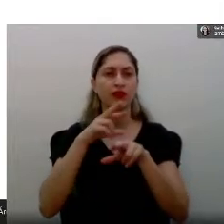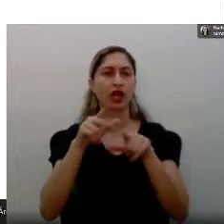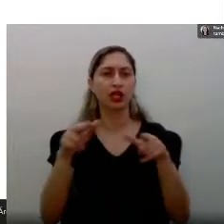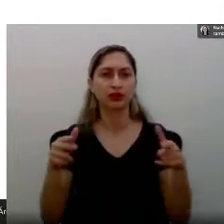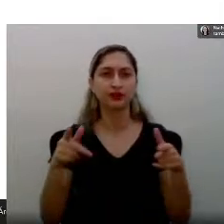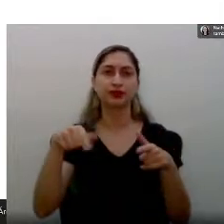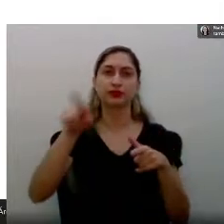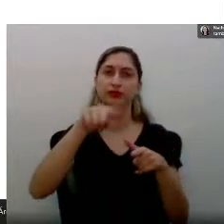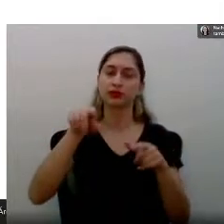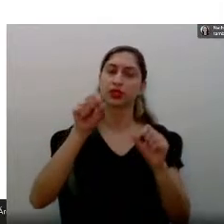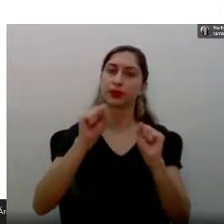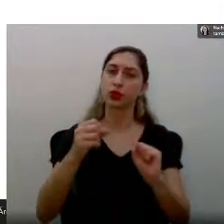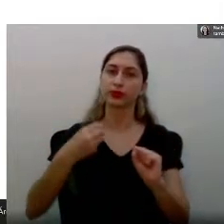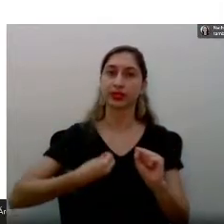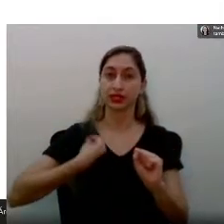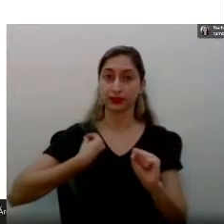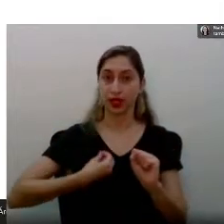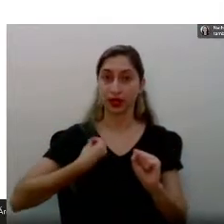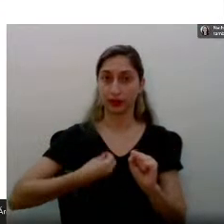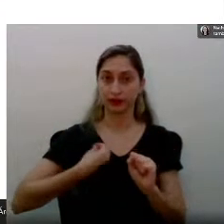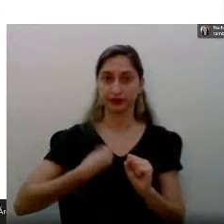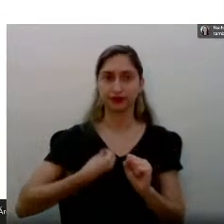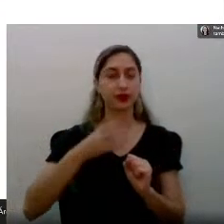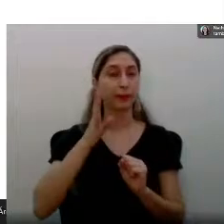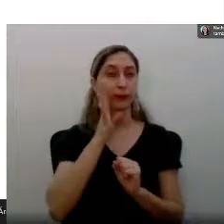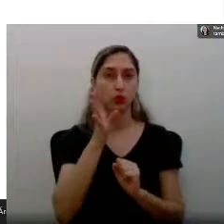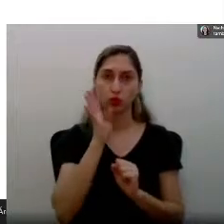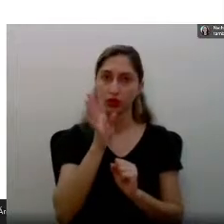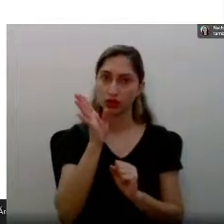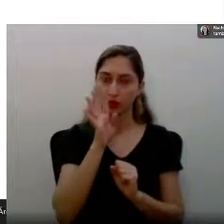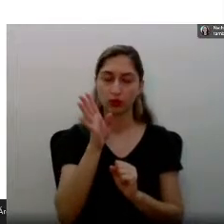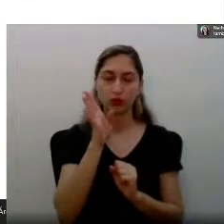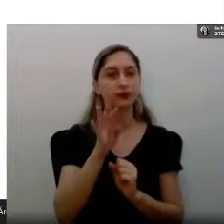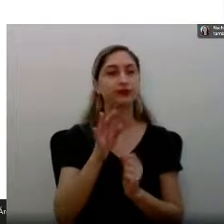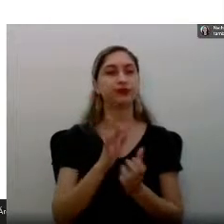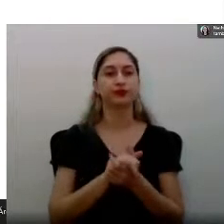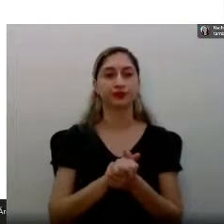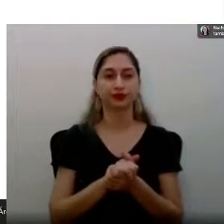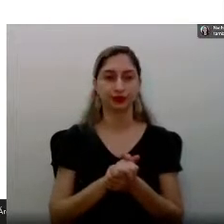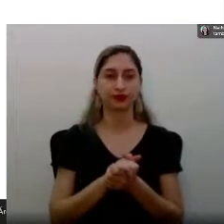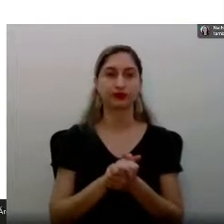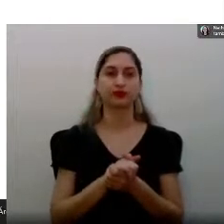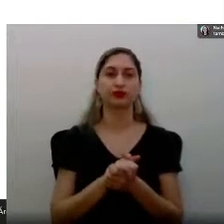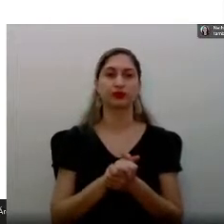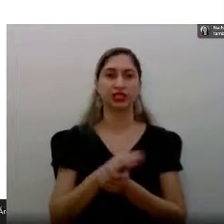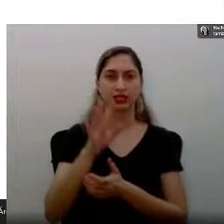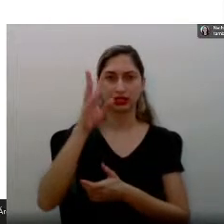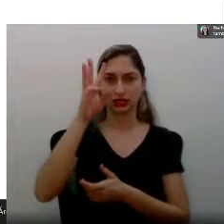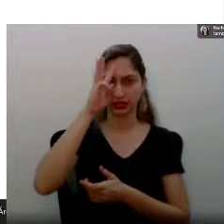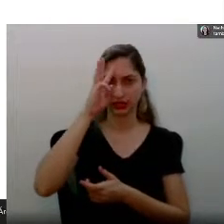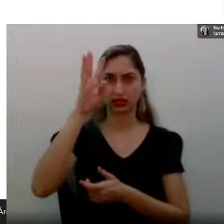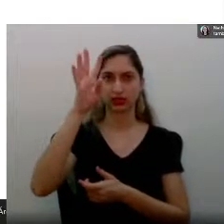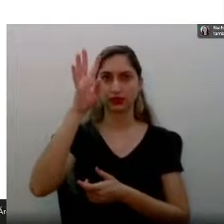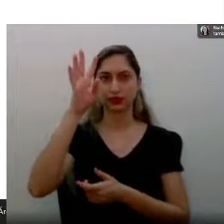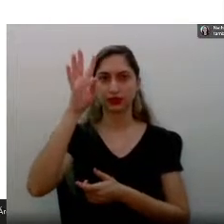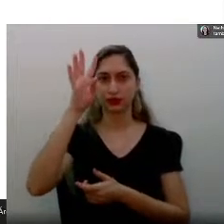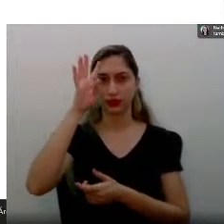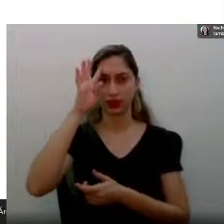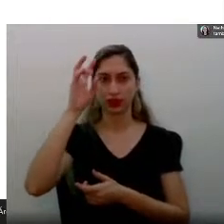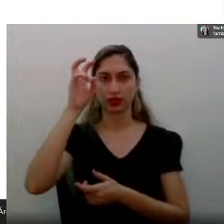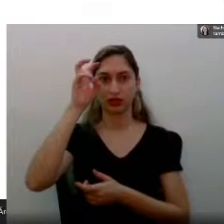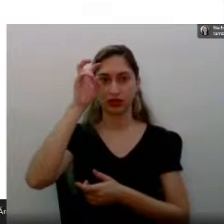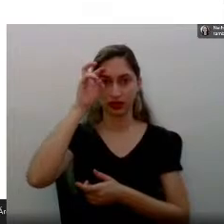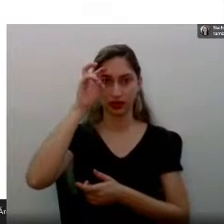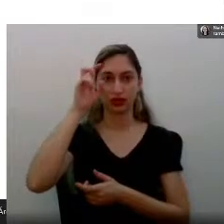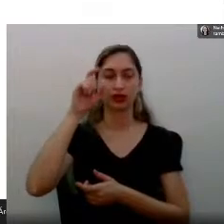entrar vão participar né É bem legal tá então assim senti as terças Às quartas às quintas-feiras toda quinta-feira descobrindo o